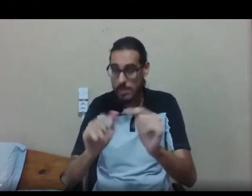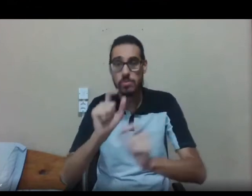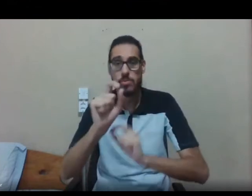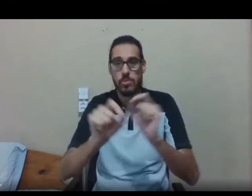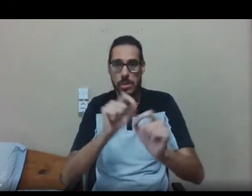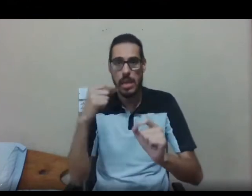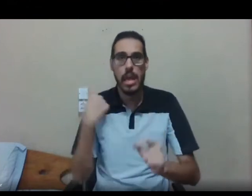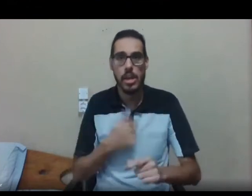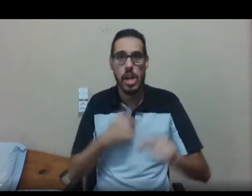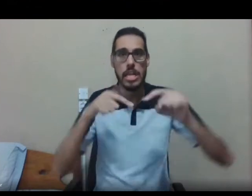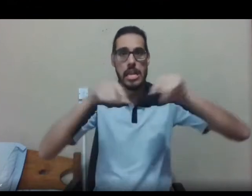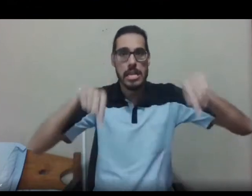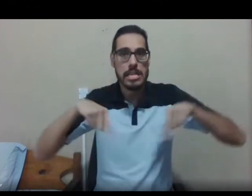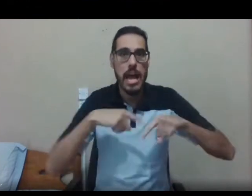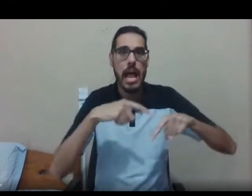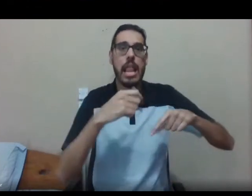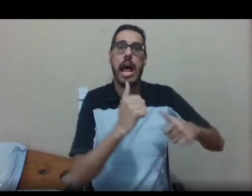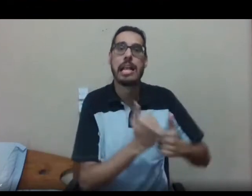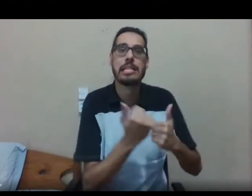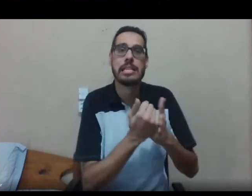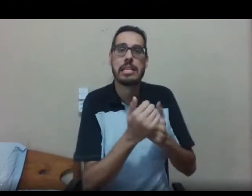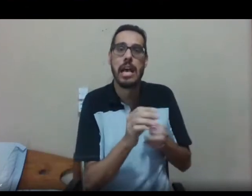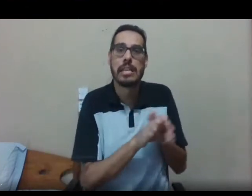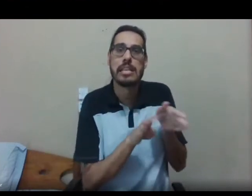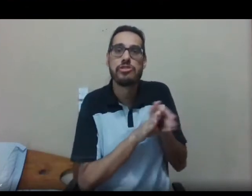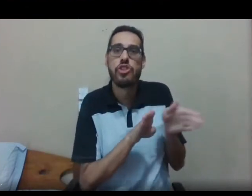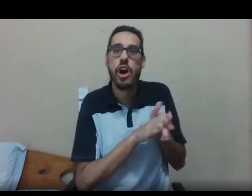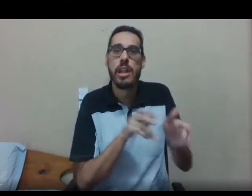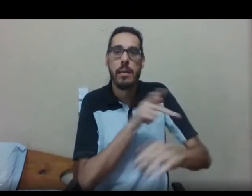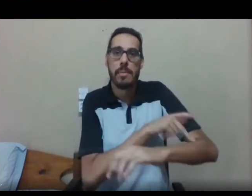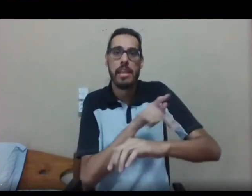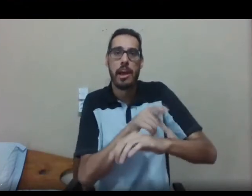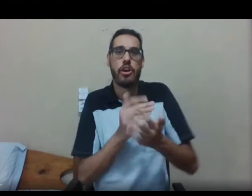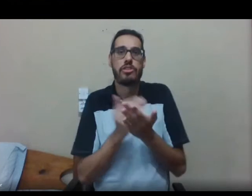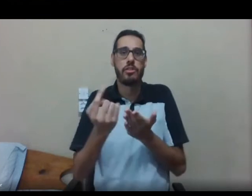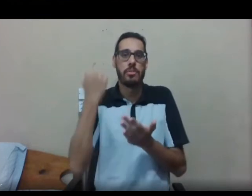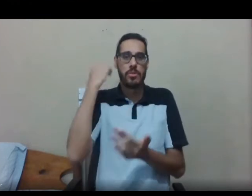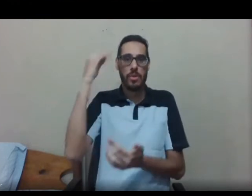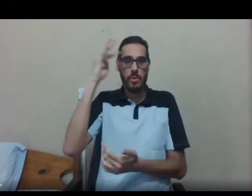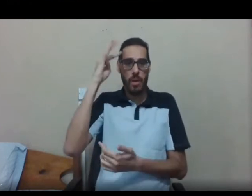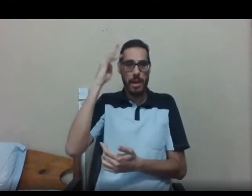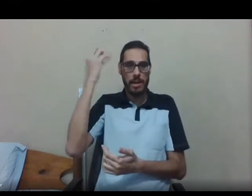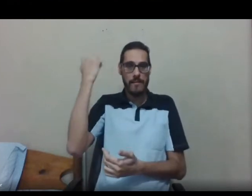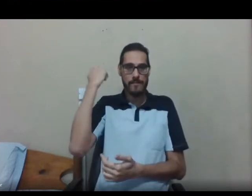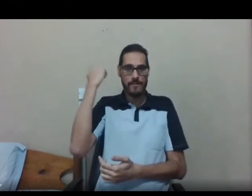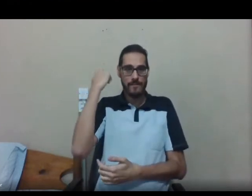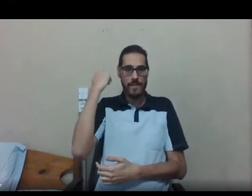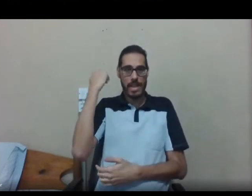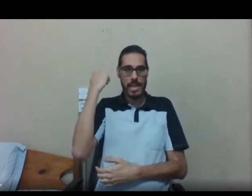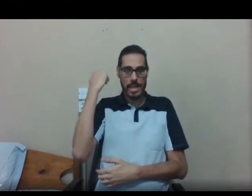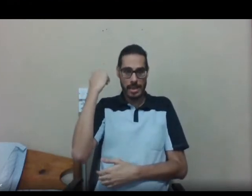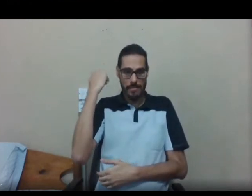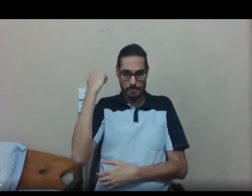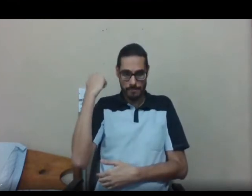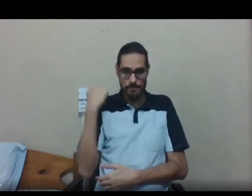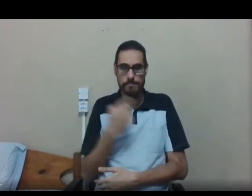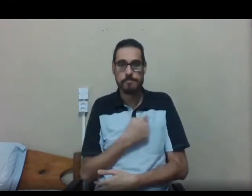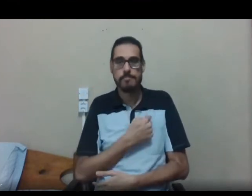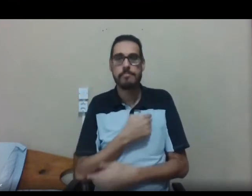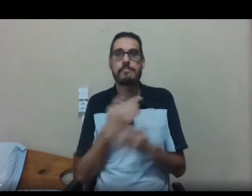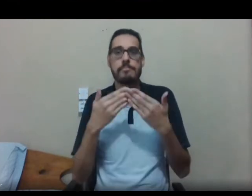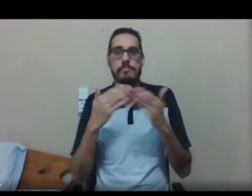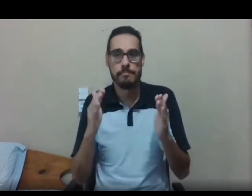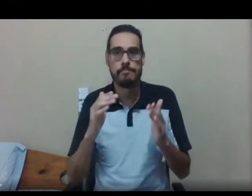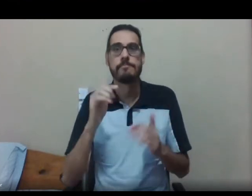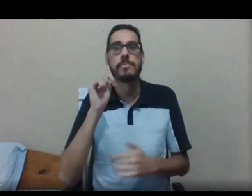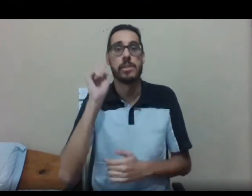com esse processo agora de planejamento, de escolha, qual é o ambiente virtual de aprendizagem que melhor vai me